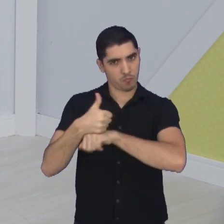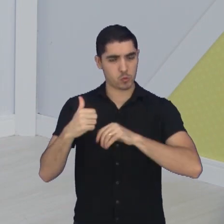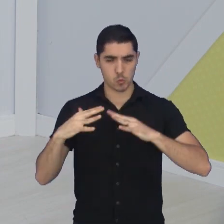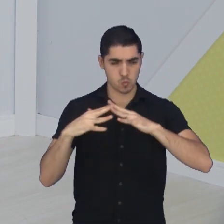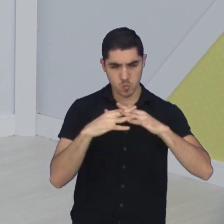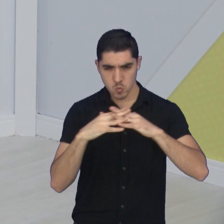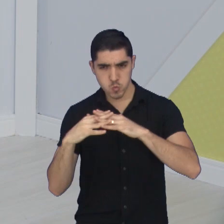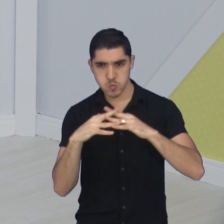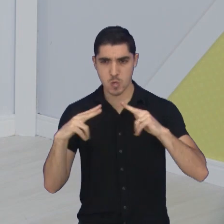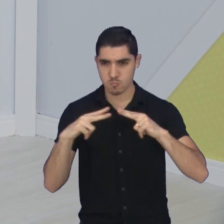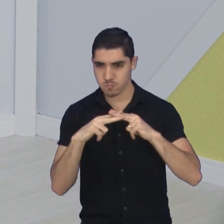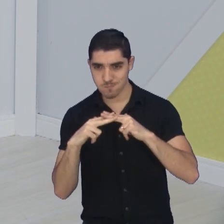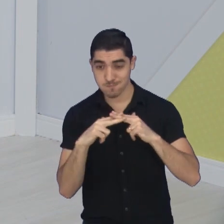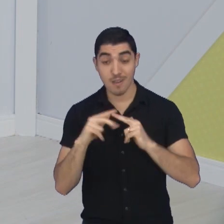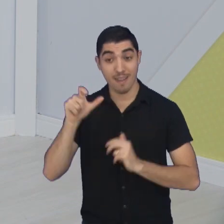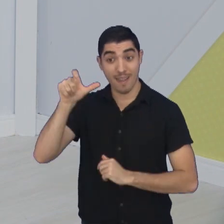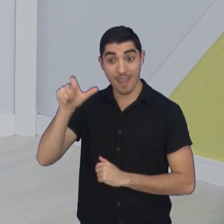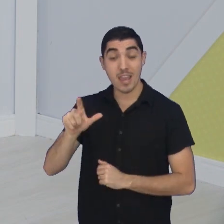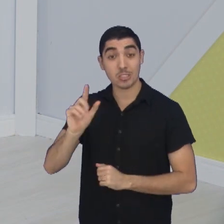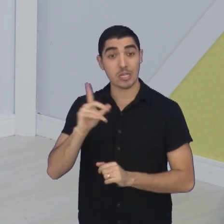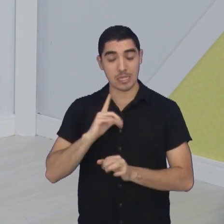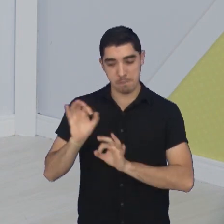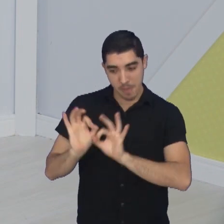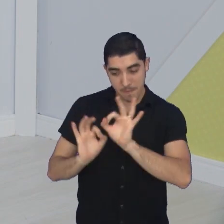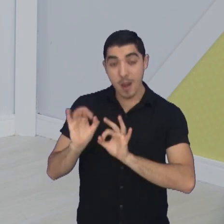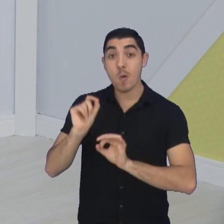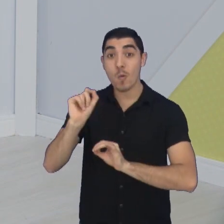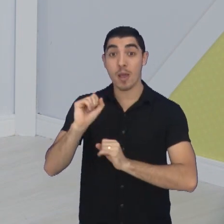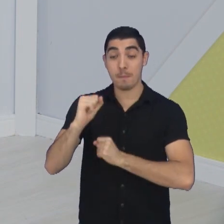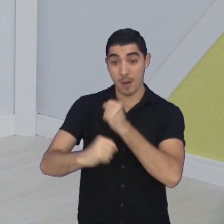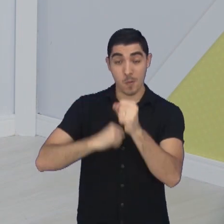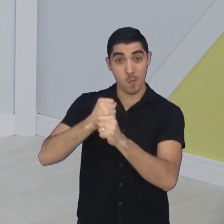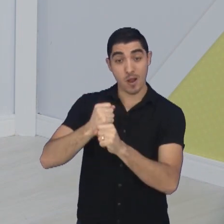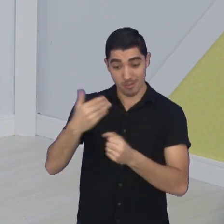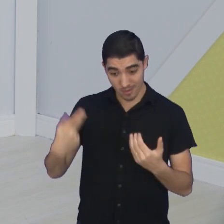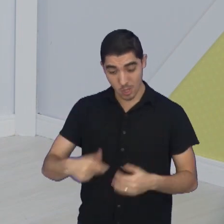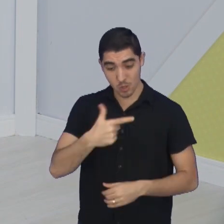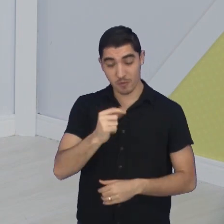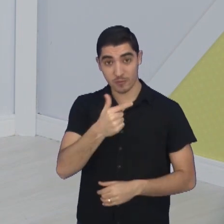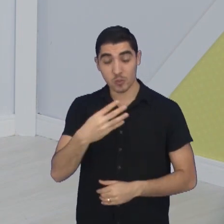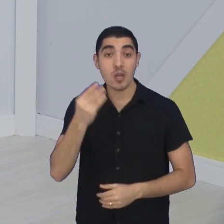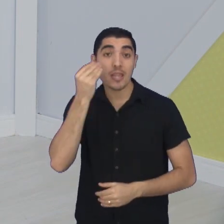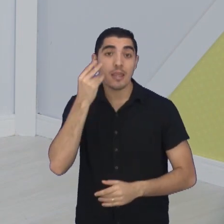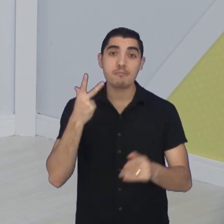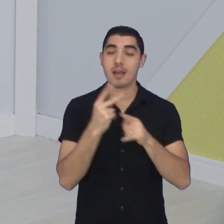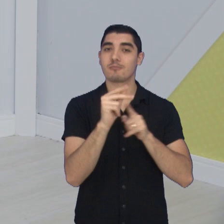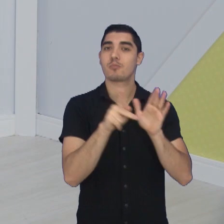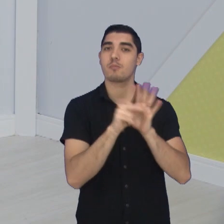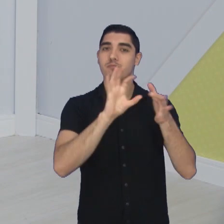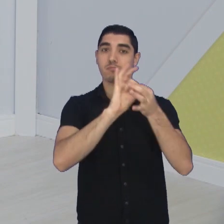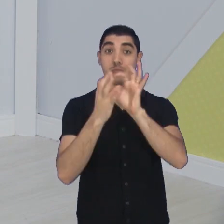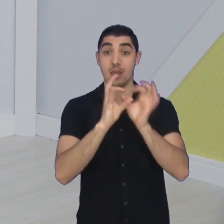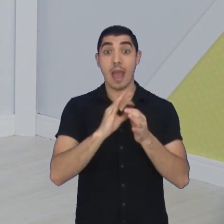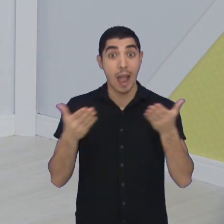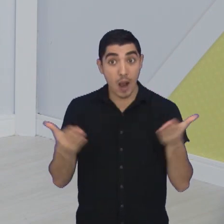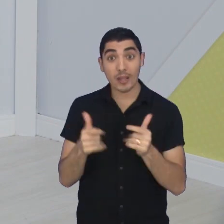se preparando para tentar garantir aí uma vaga em Paris 2024. Ela está neste momento na Alemanha, em ritmo forte de treinamentos, e